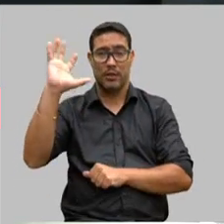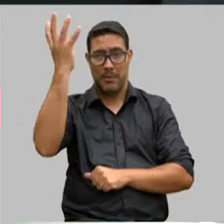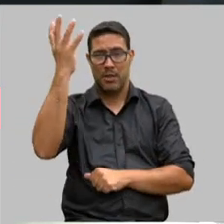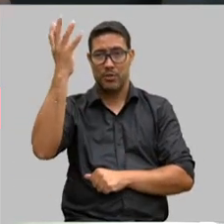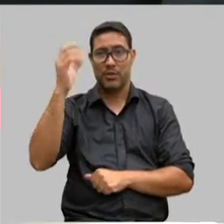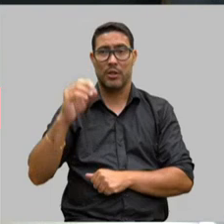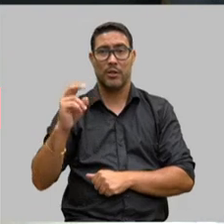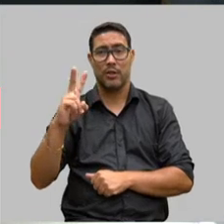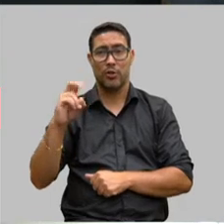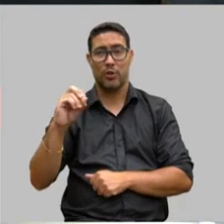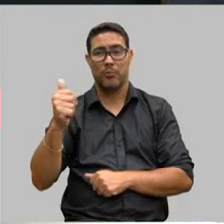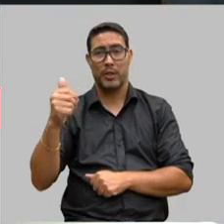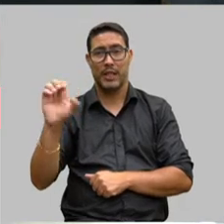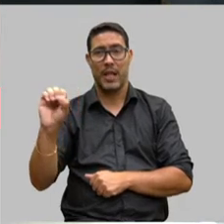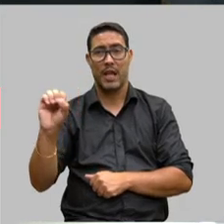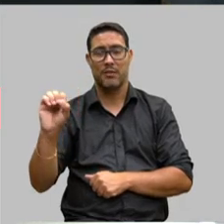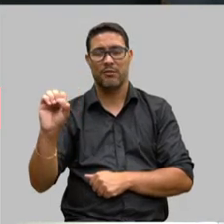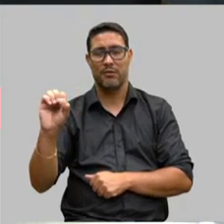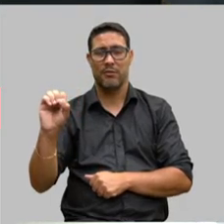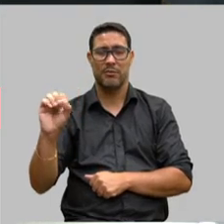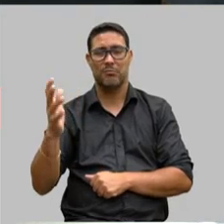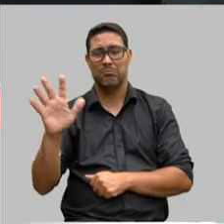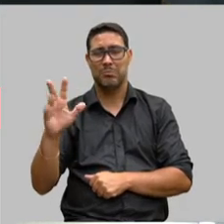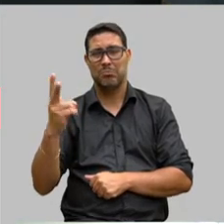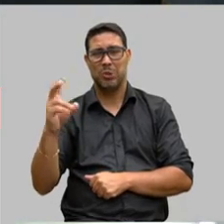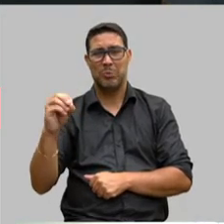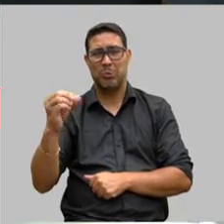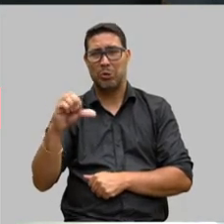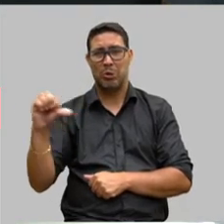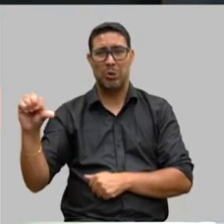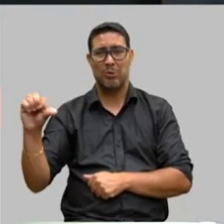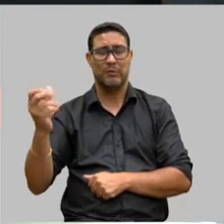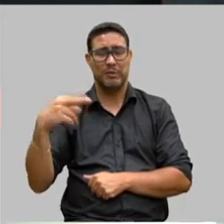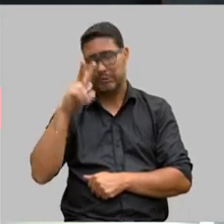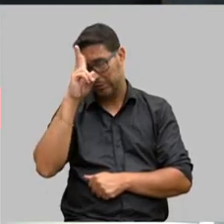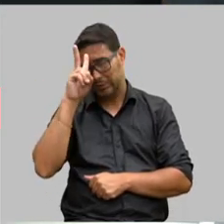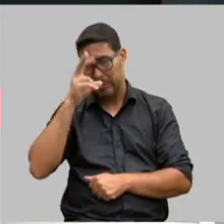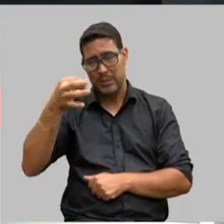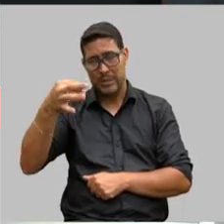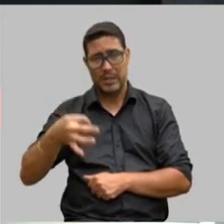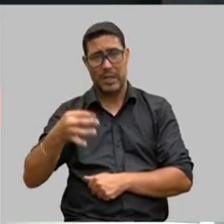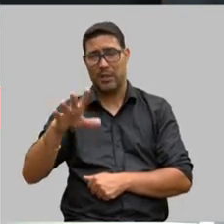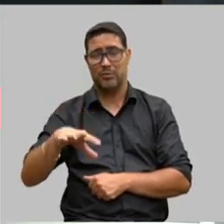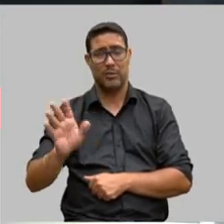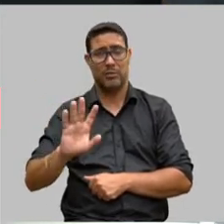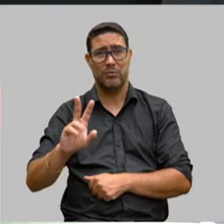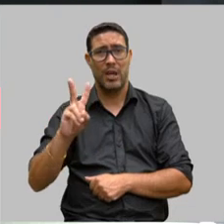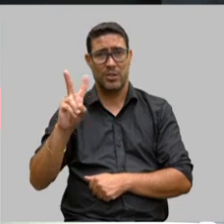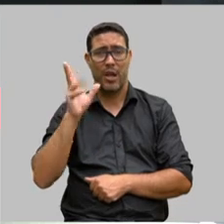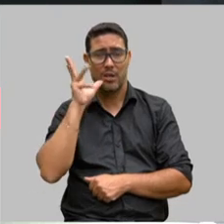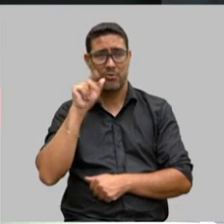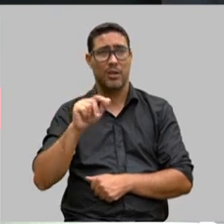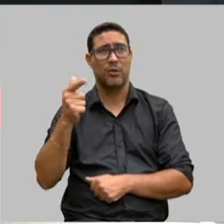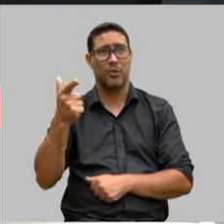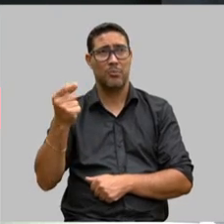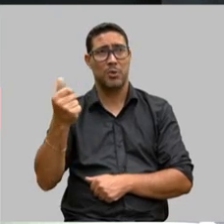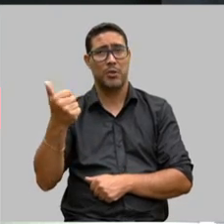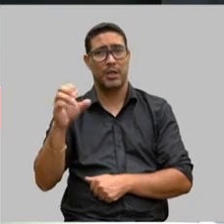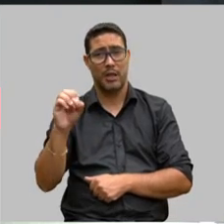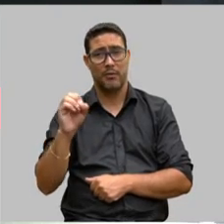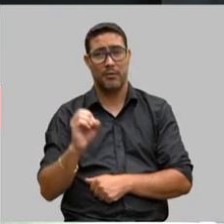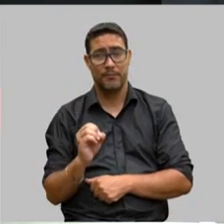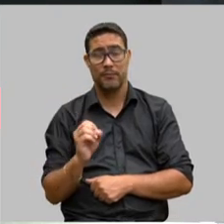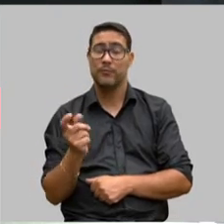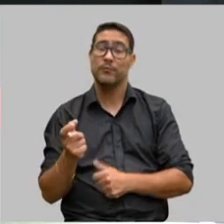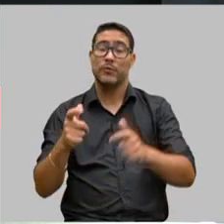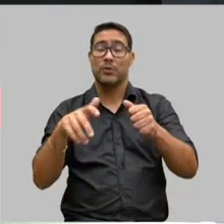2010, né? 2009, 2010, agora eu não me lembro certinho o ano. Já tem um tempo, 2010. E o setor agropecuário